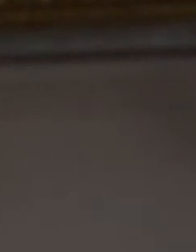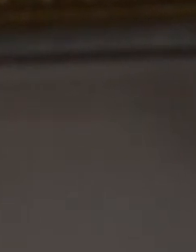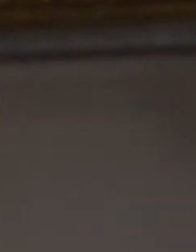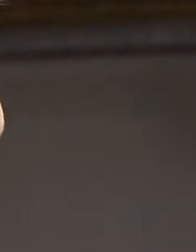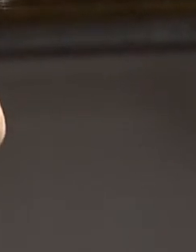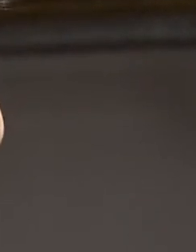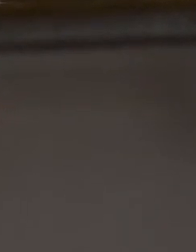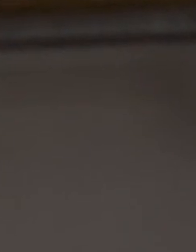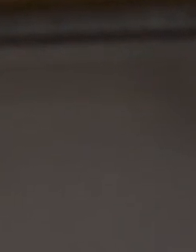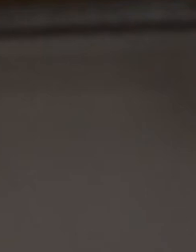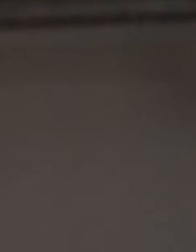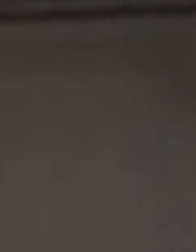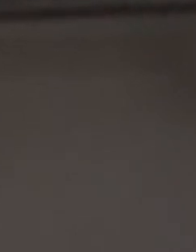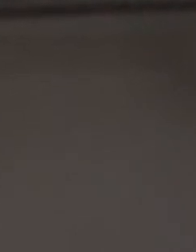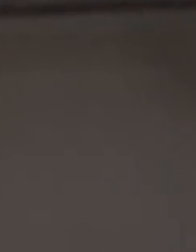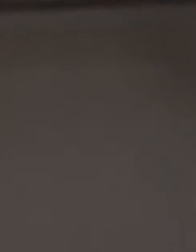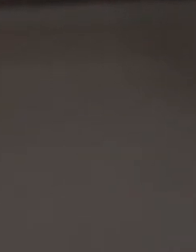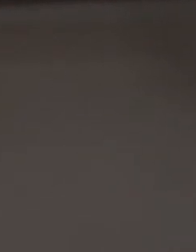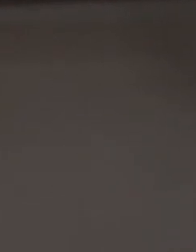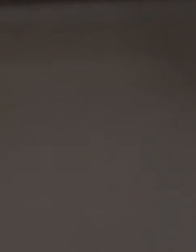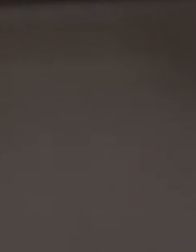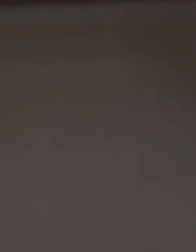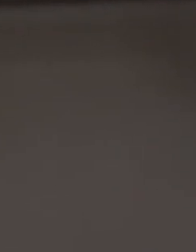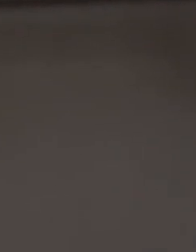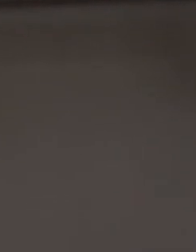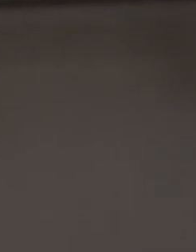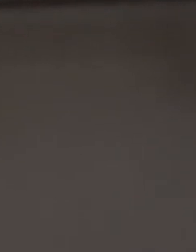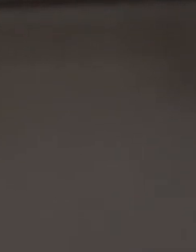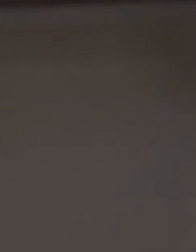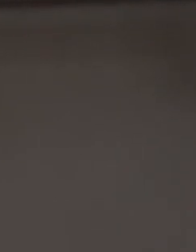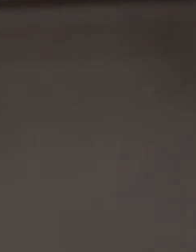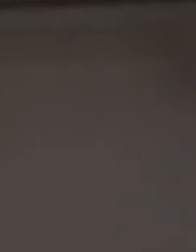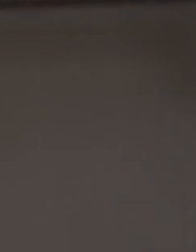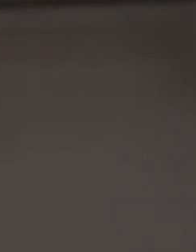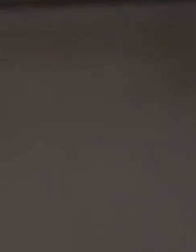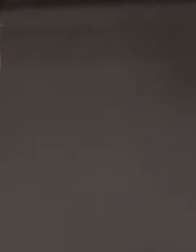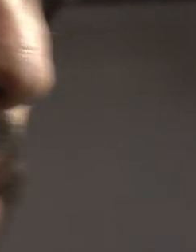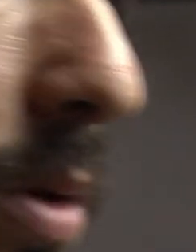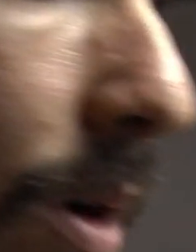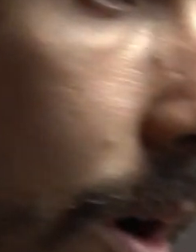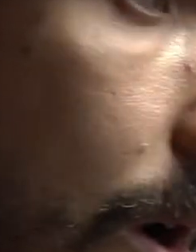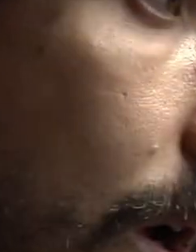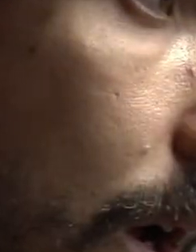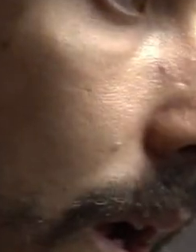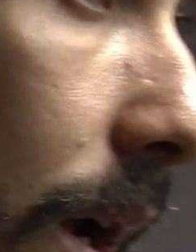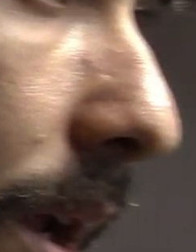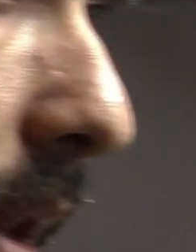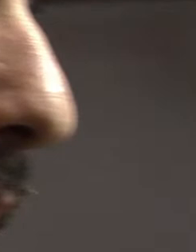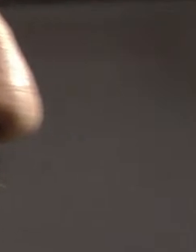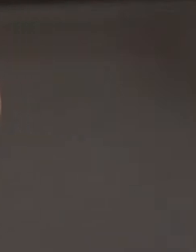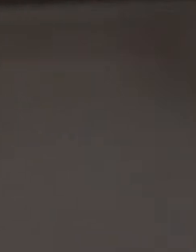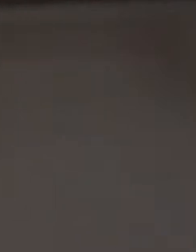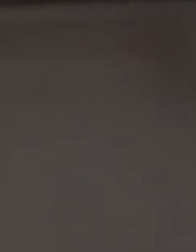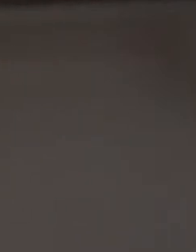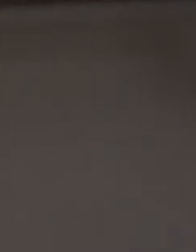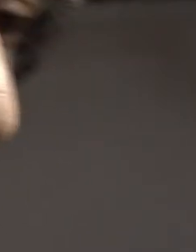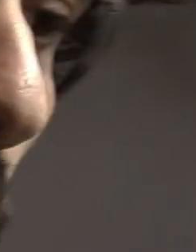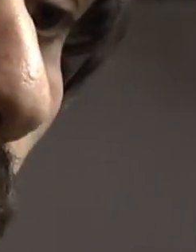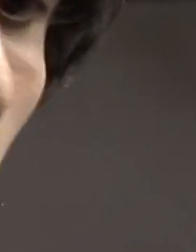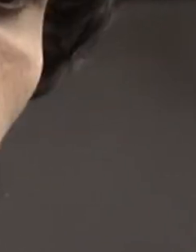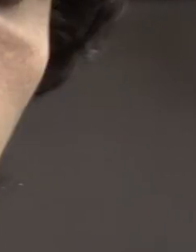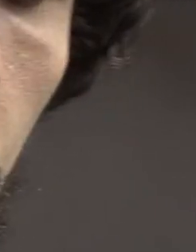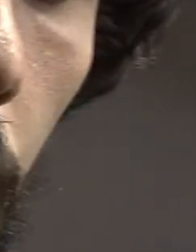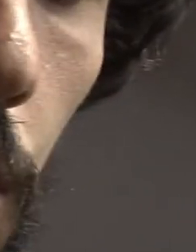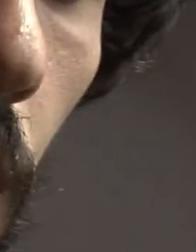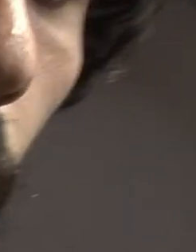que ensinou para a gente a parte artística dessa técnica, do afresco. Então, o curso ele conseguiu conciliar essas duas